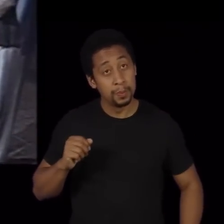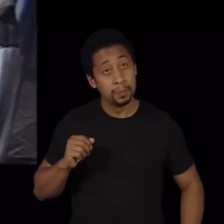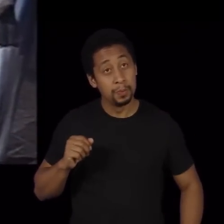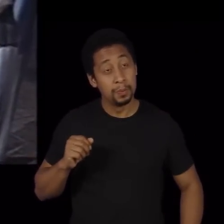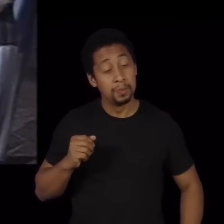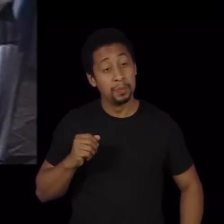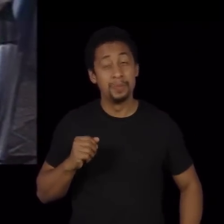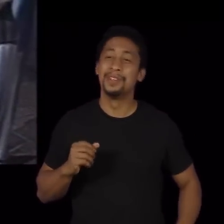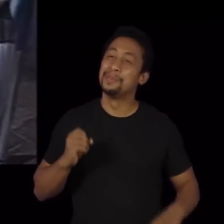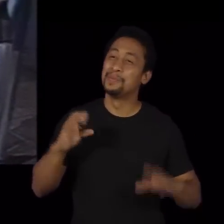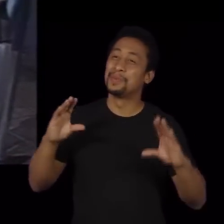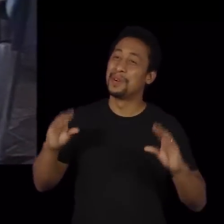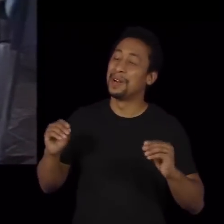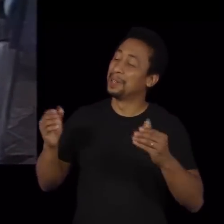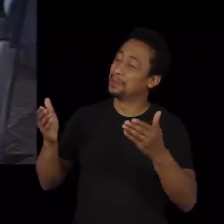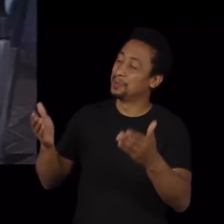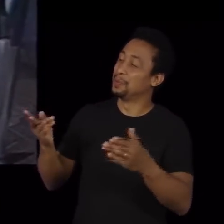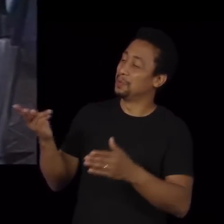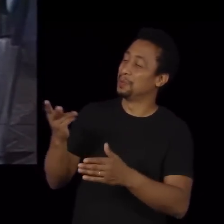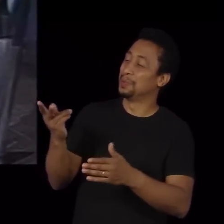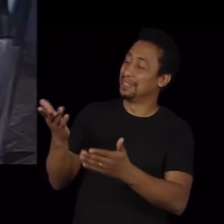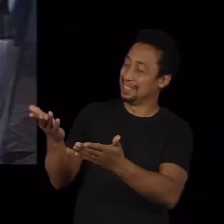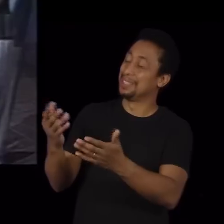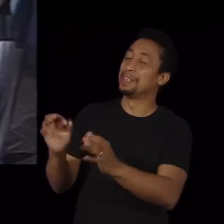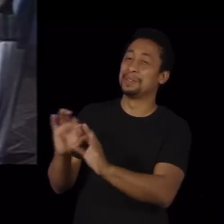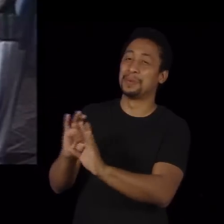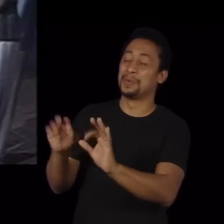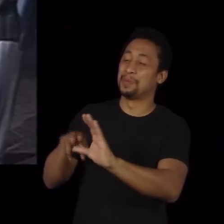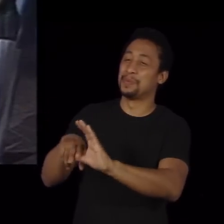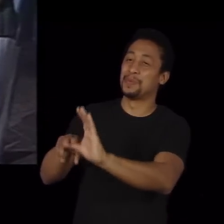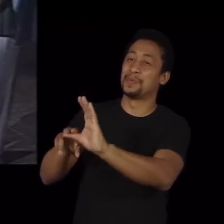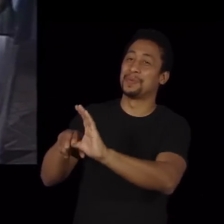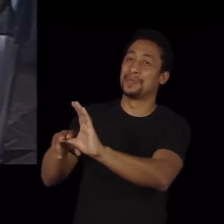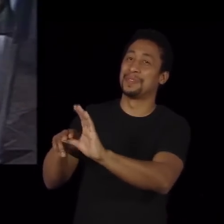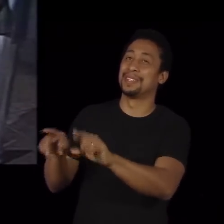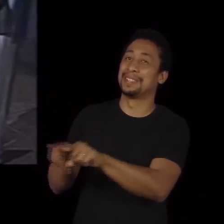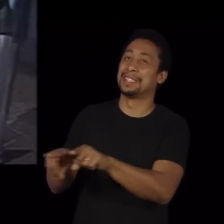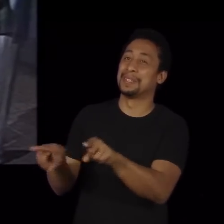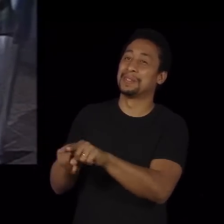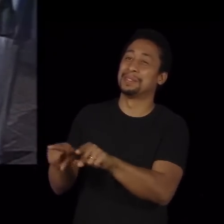Boas noites de núpcias para o senhor também.